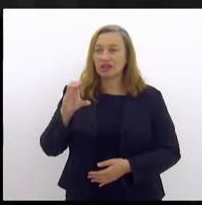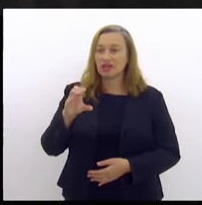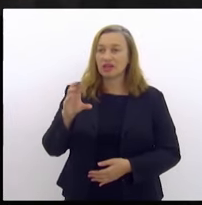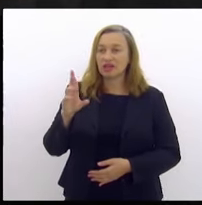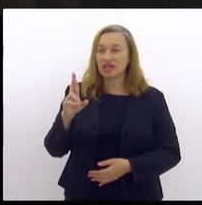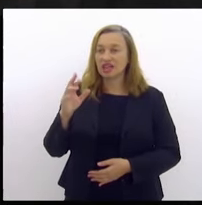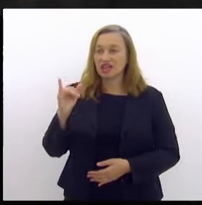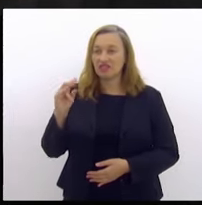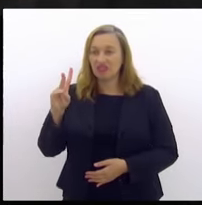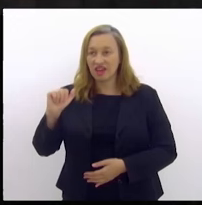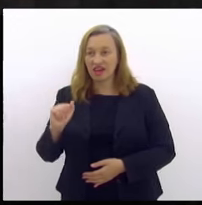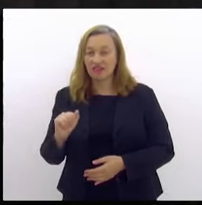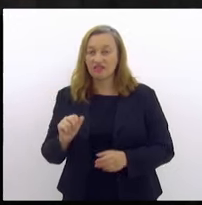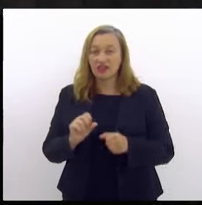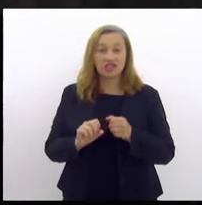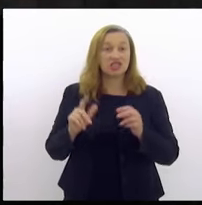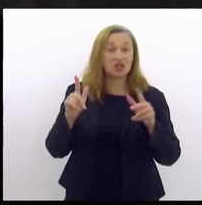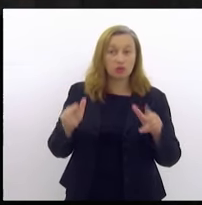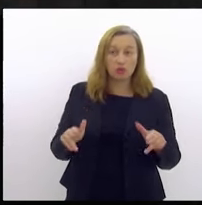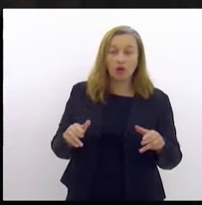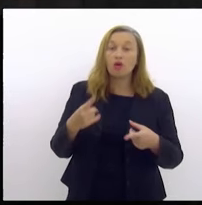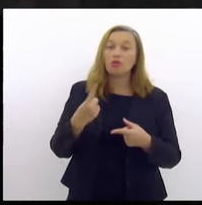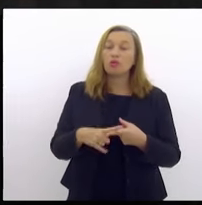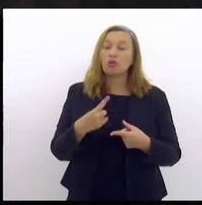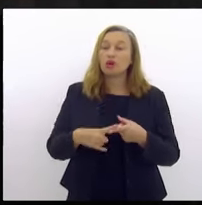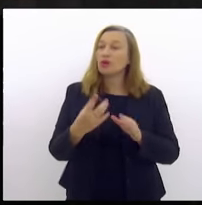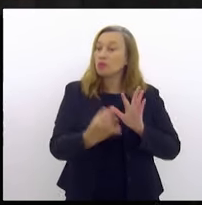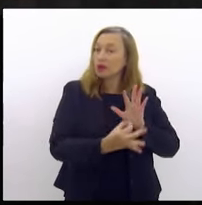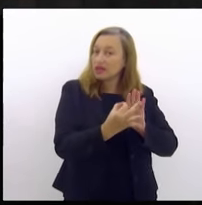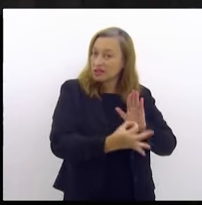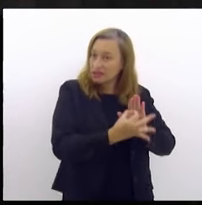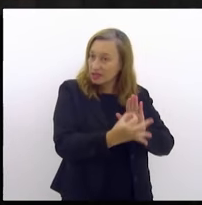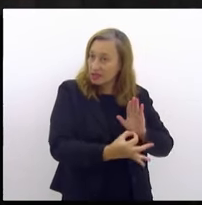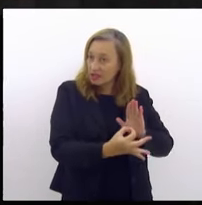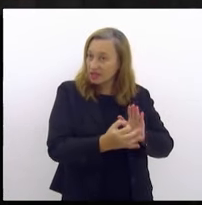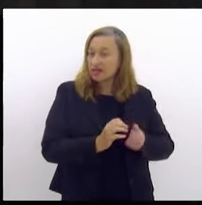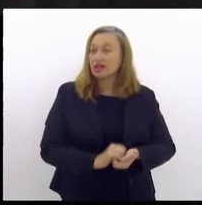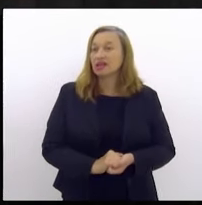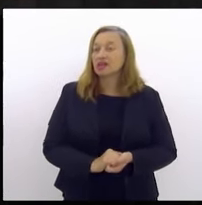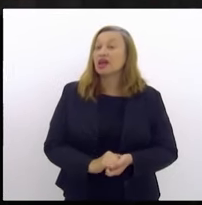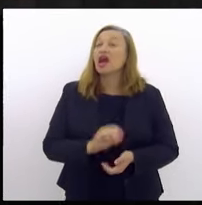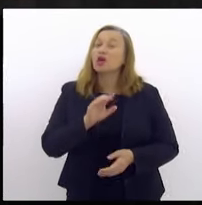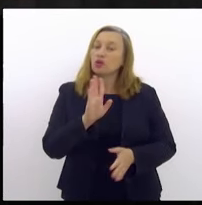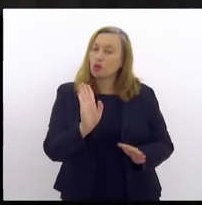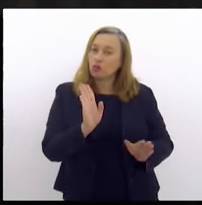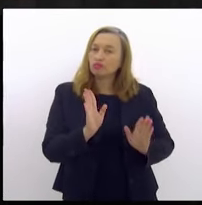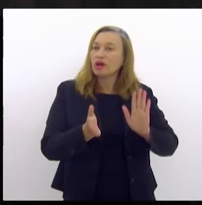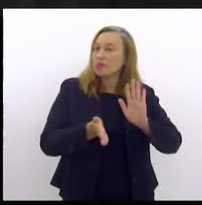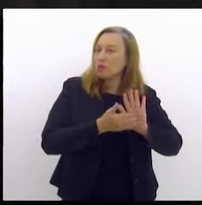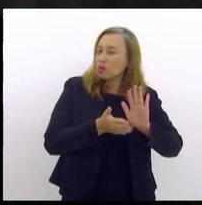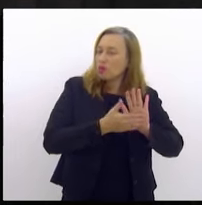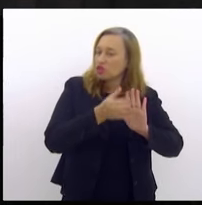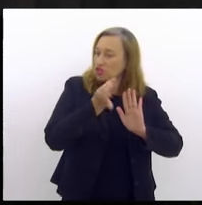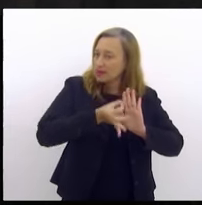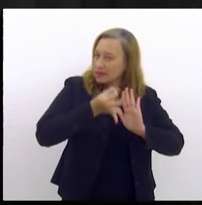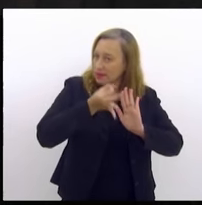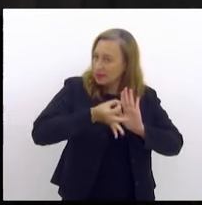mesmo, porque o parecer, quer dizer, a proposta é